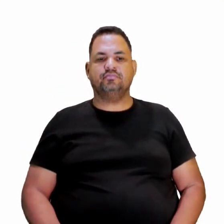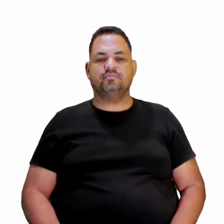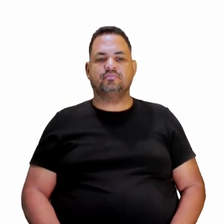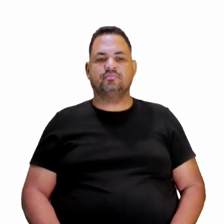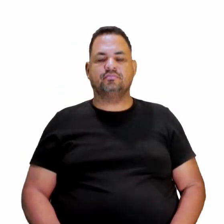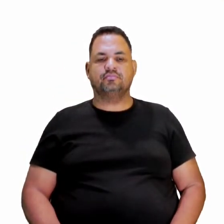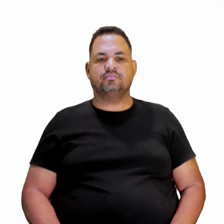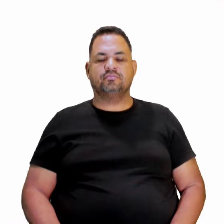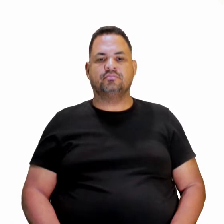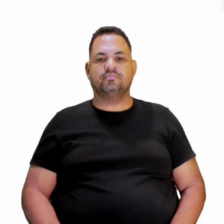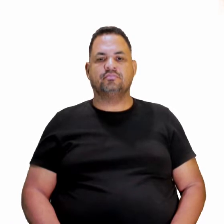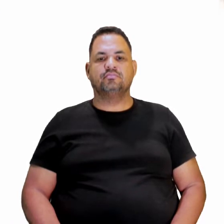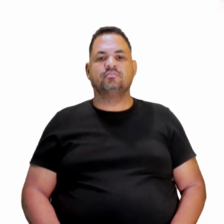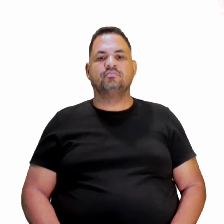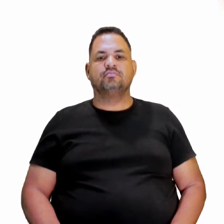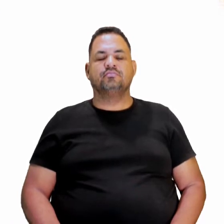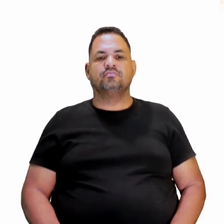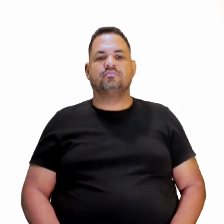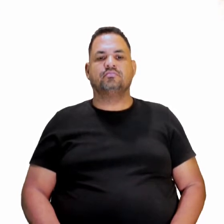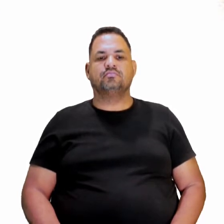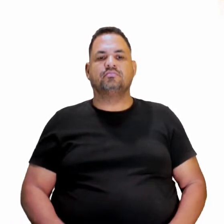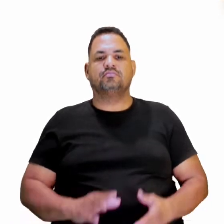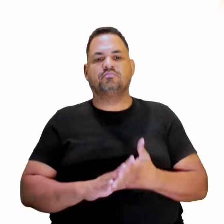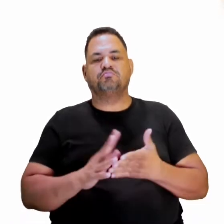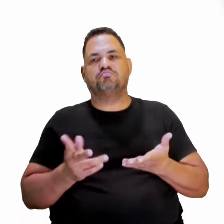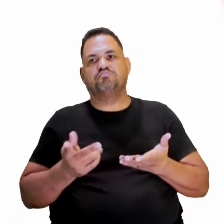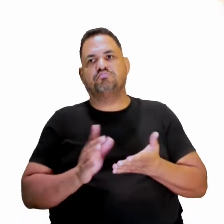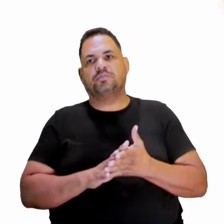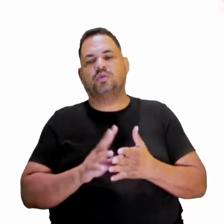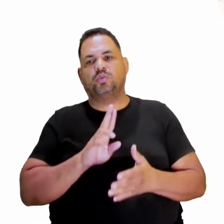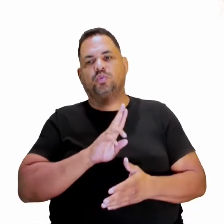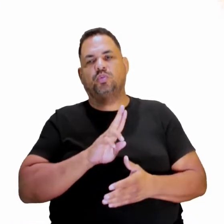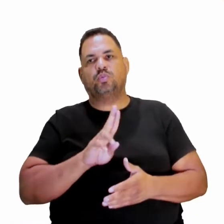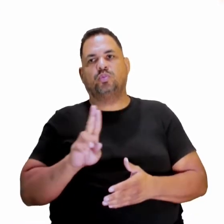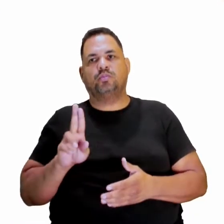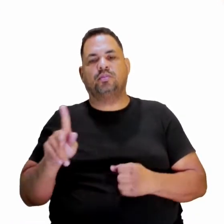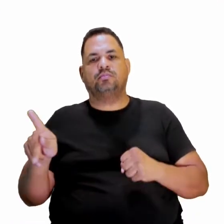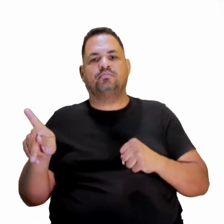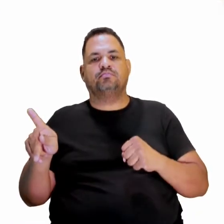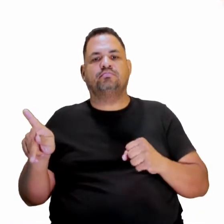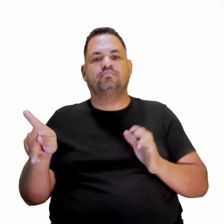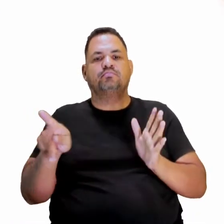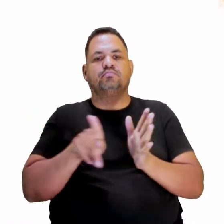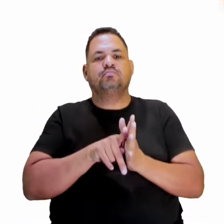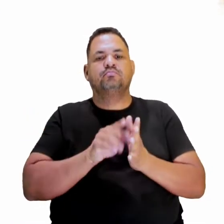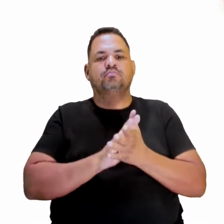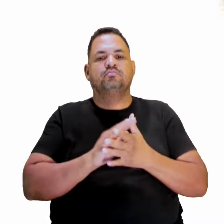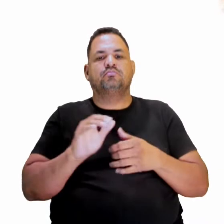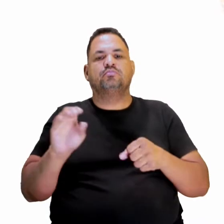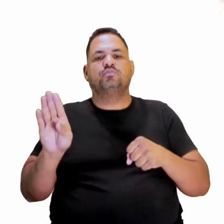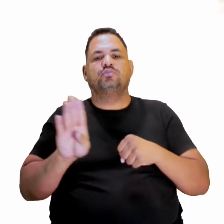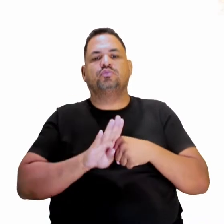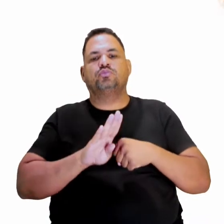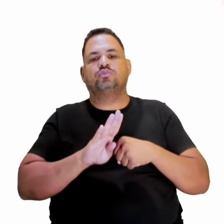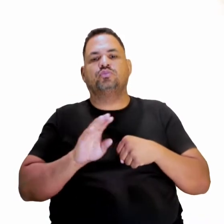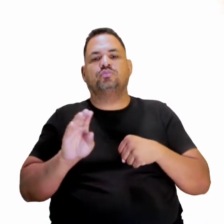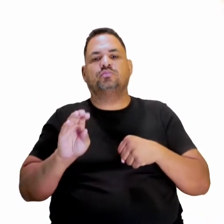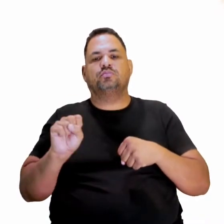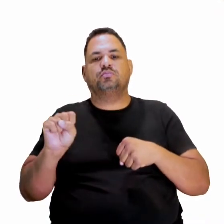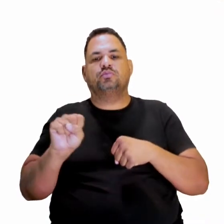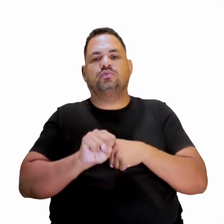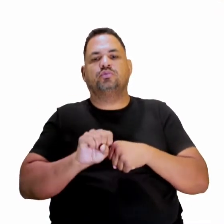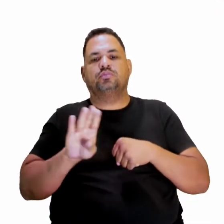pronome pessoal, podendo ser um nome próprio, podendo ser um substantivo, enfim. Aqui nós estamos trabalhando com